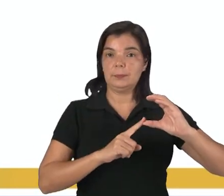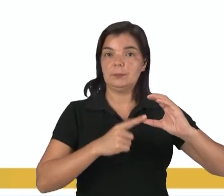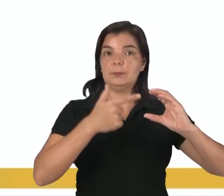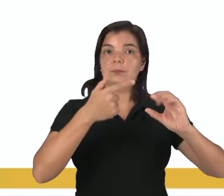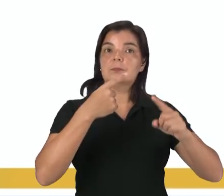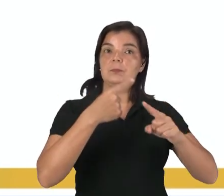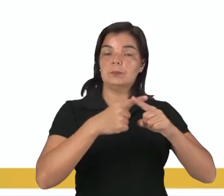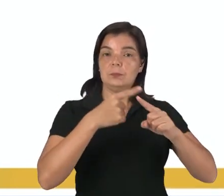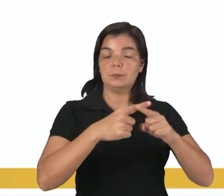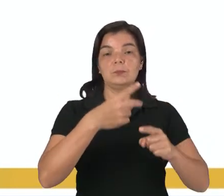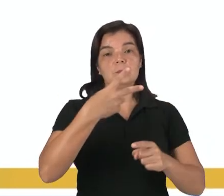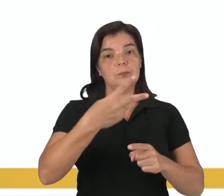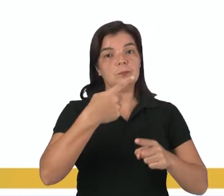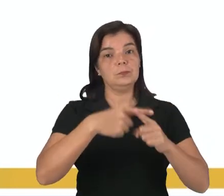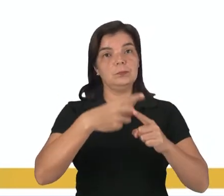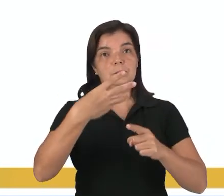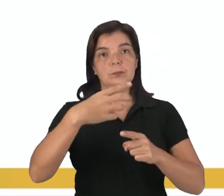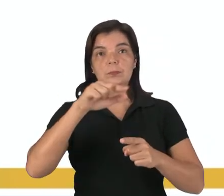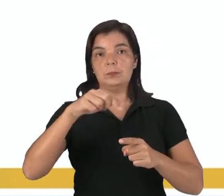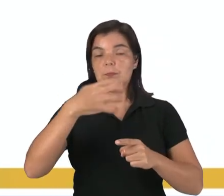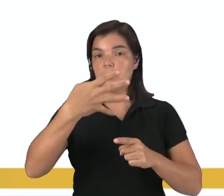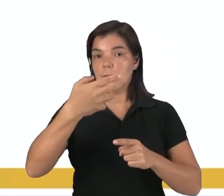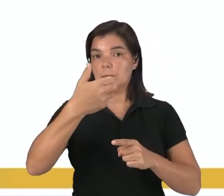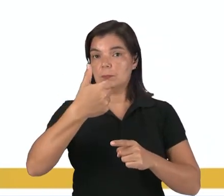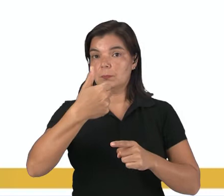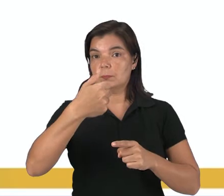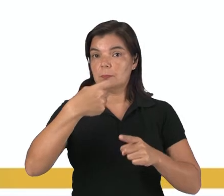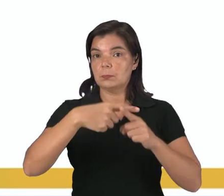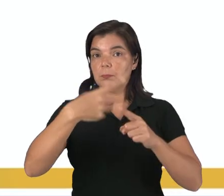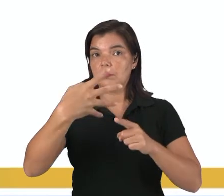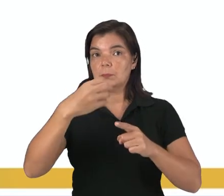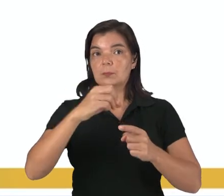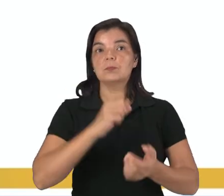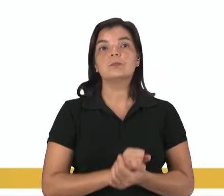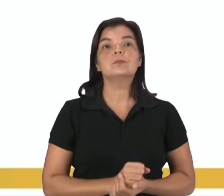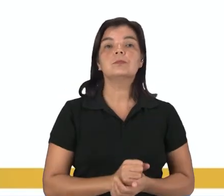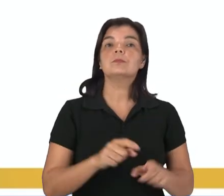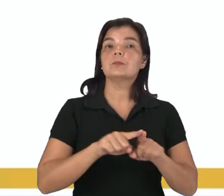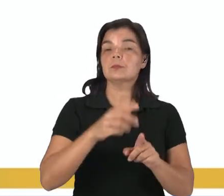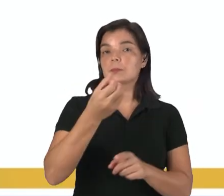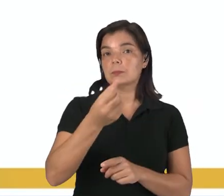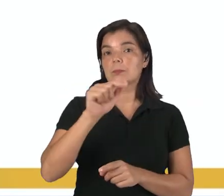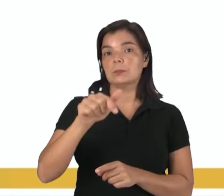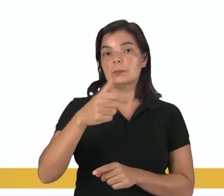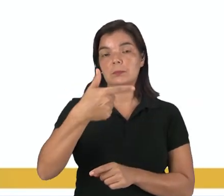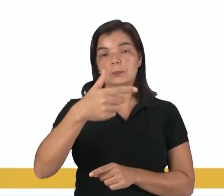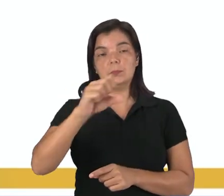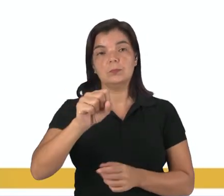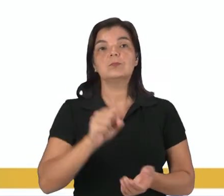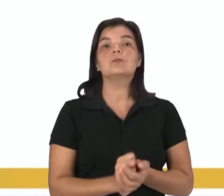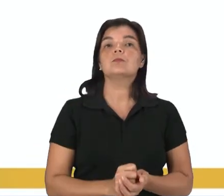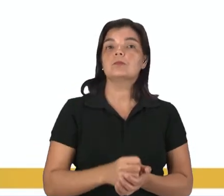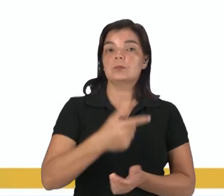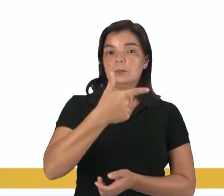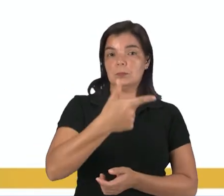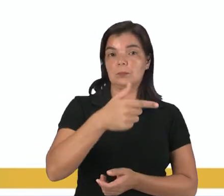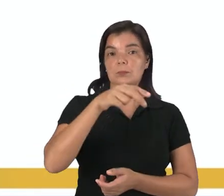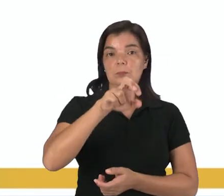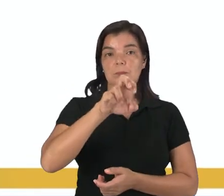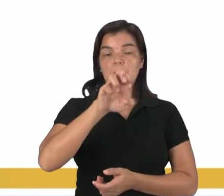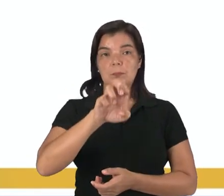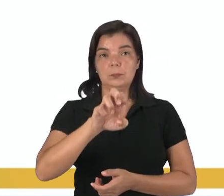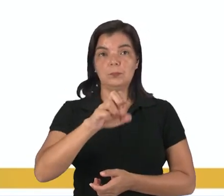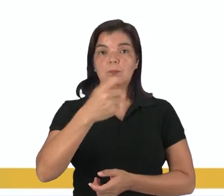2 vezes 3,14 que é igual a 6,28 x40 vai ser igual